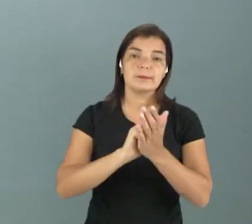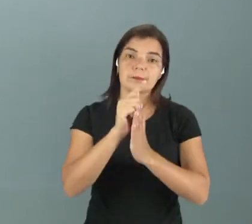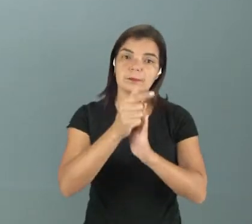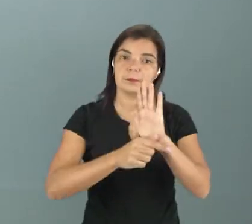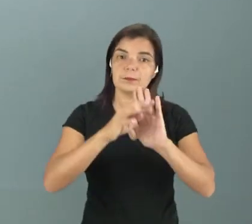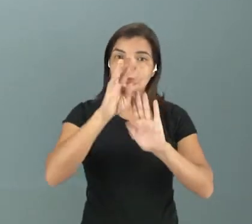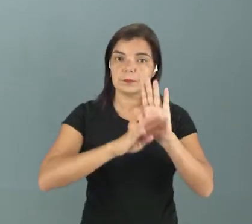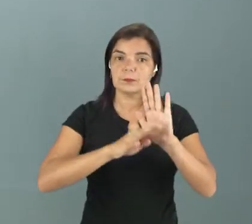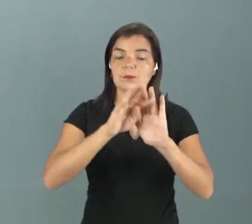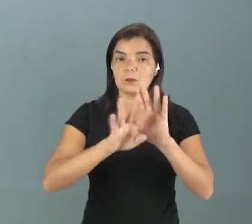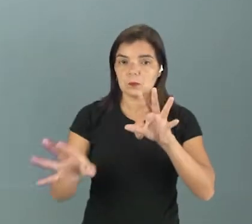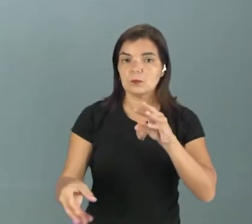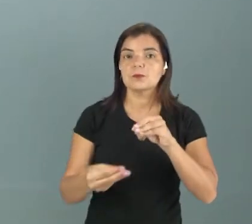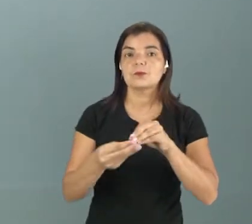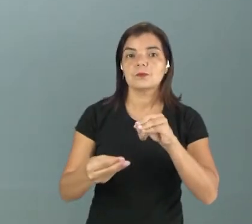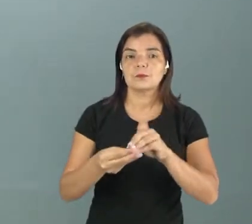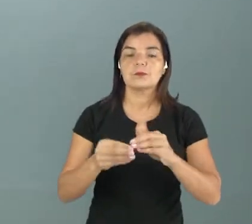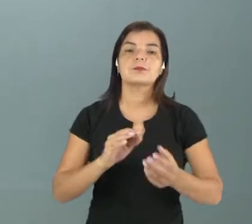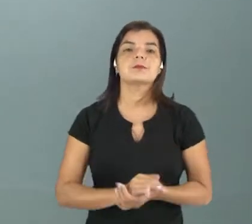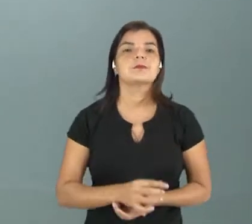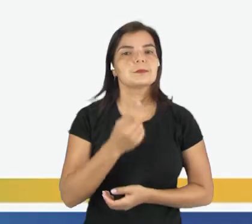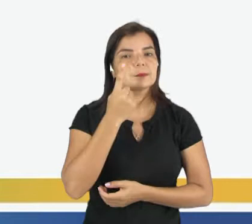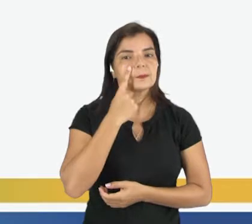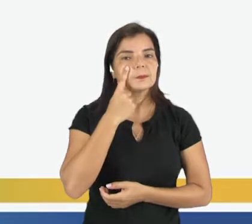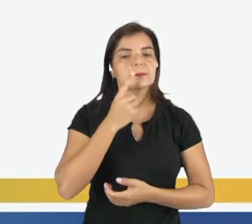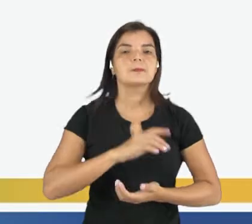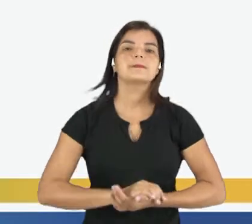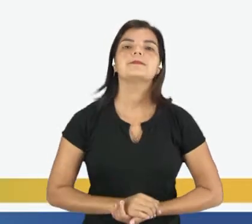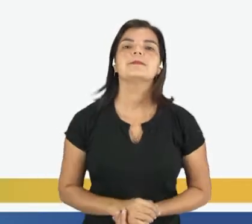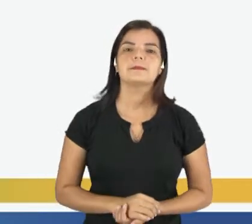as partes que o compõem, tá bom? Acompanhe comigo aí na tela.